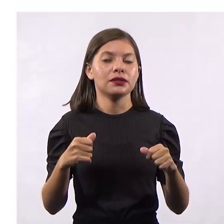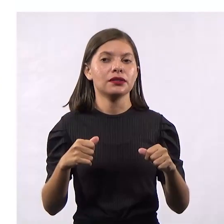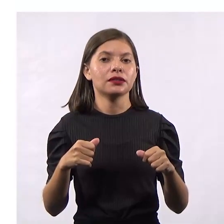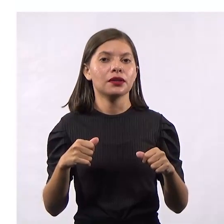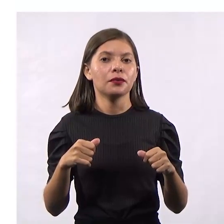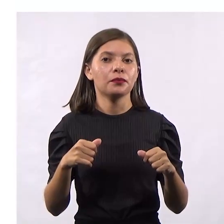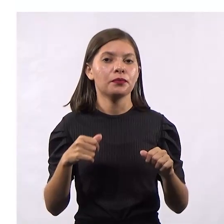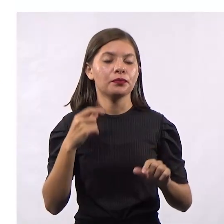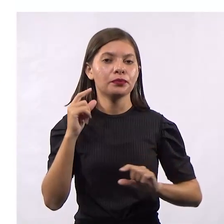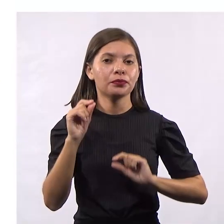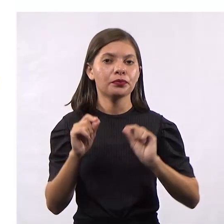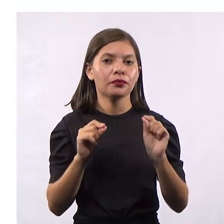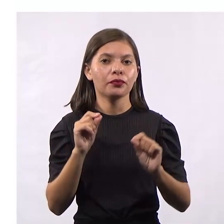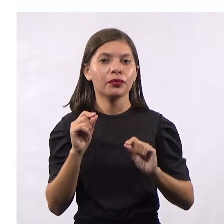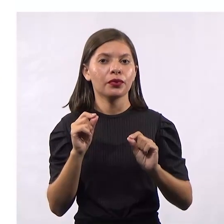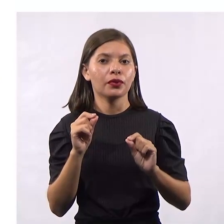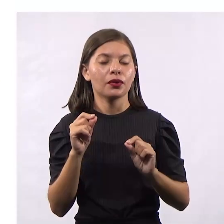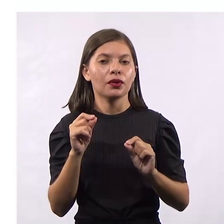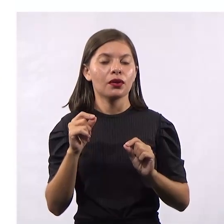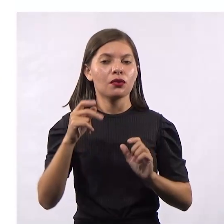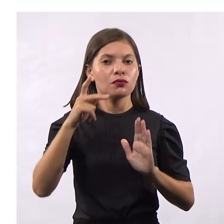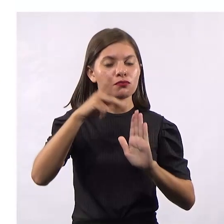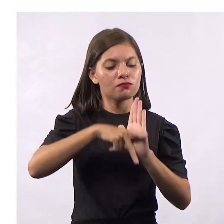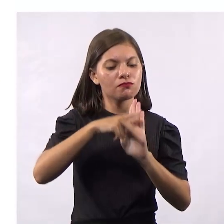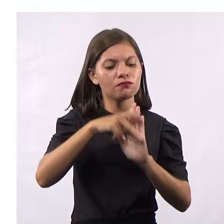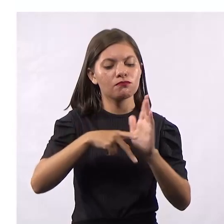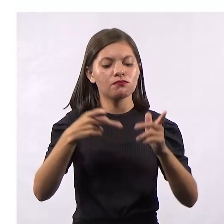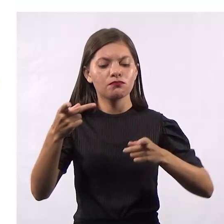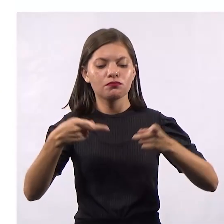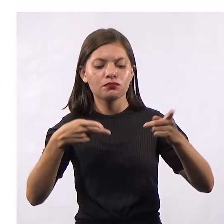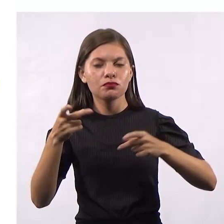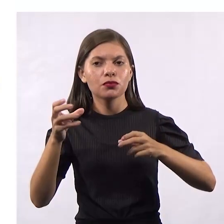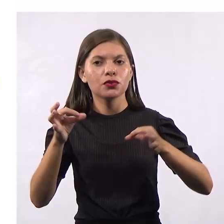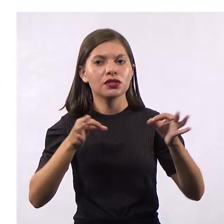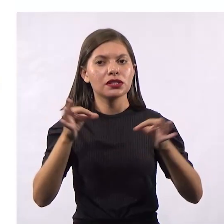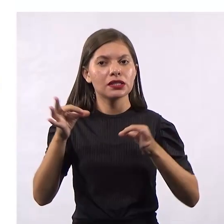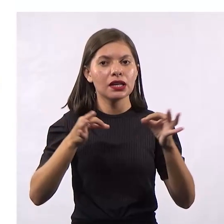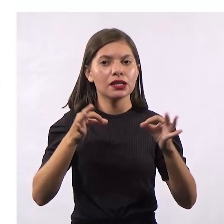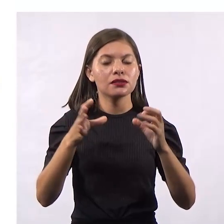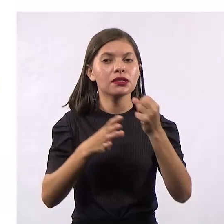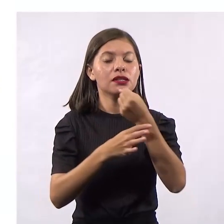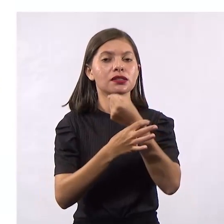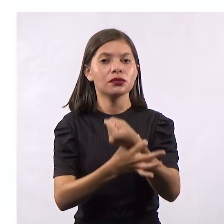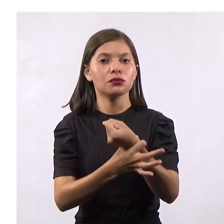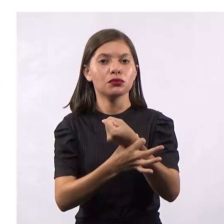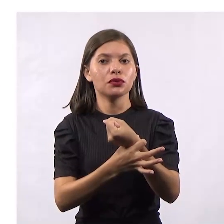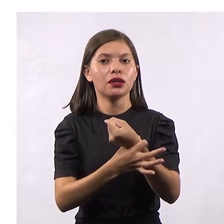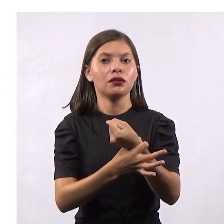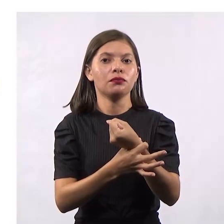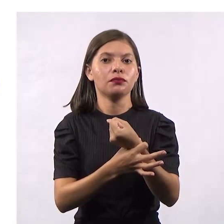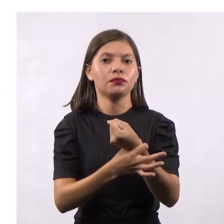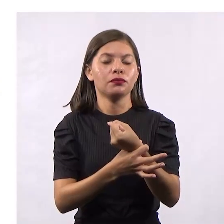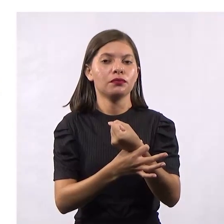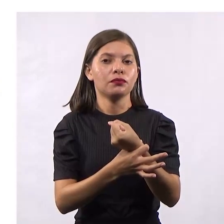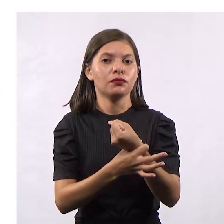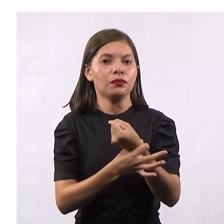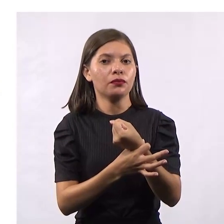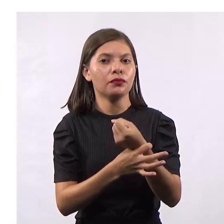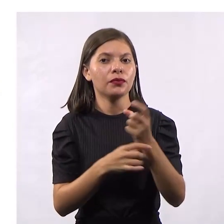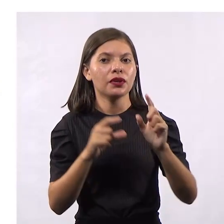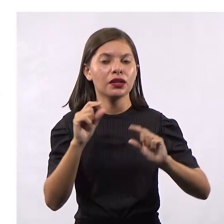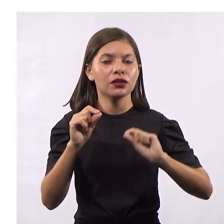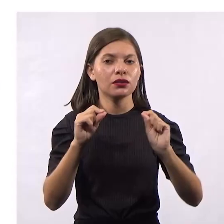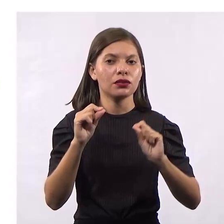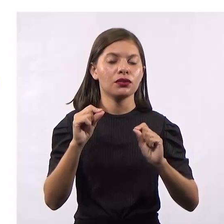de instaurar, quando for possível, um processo seletivo que assegure o tratamento